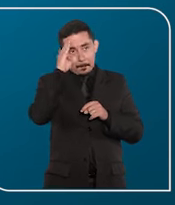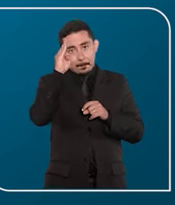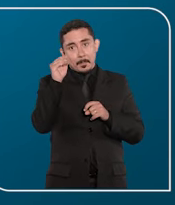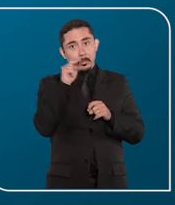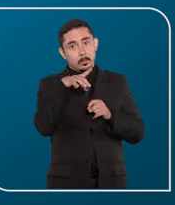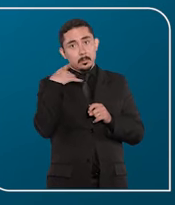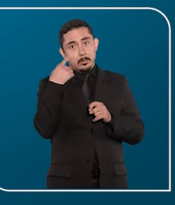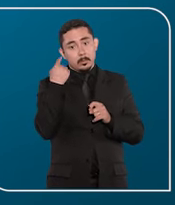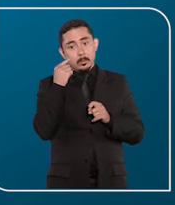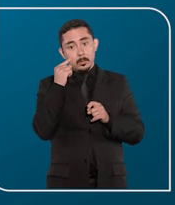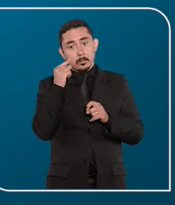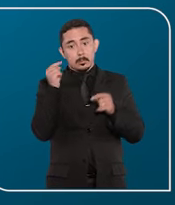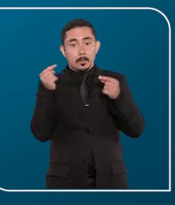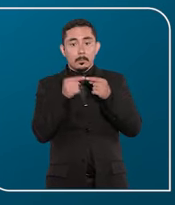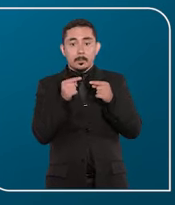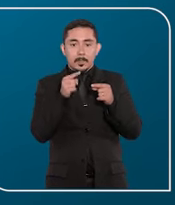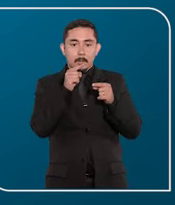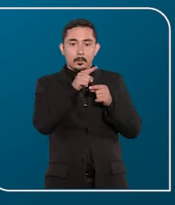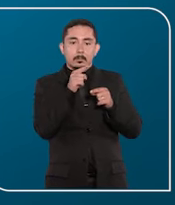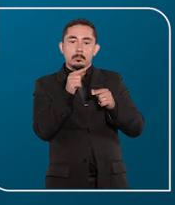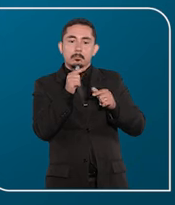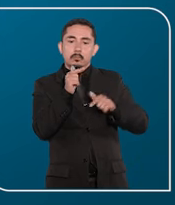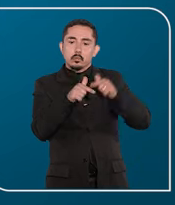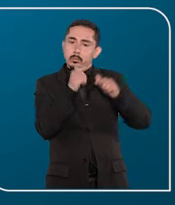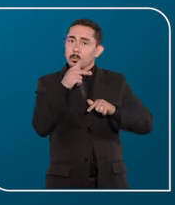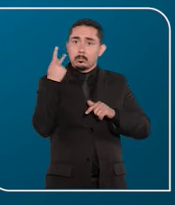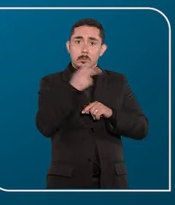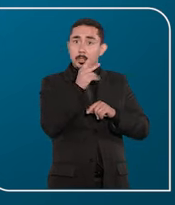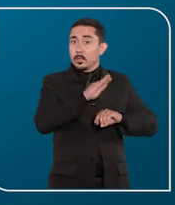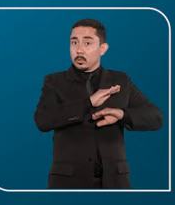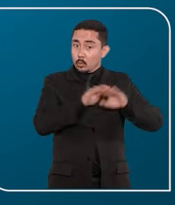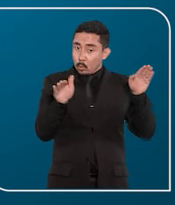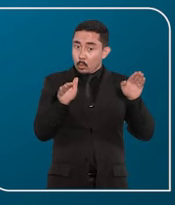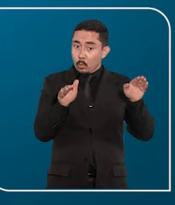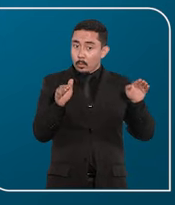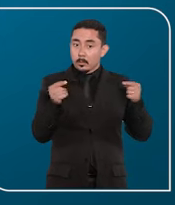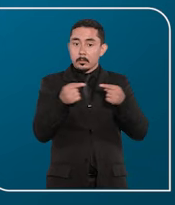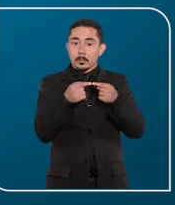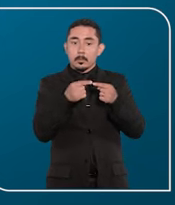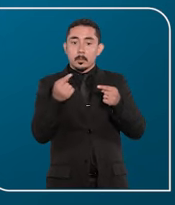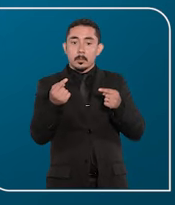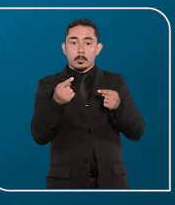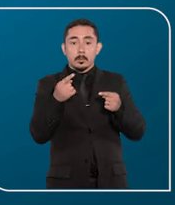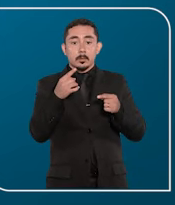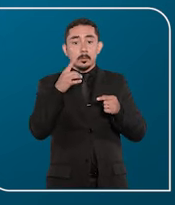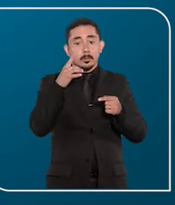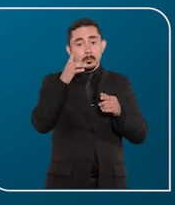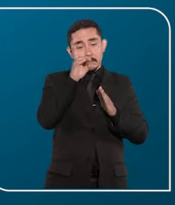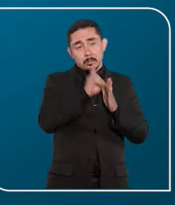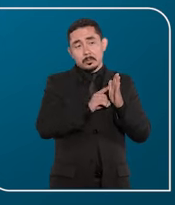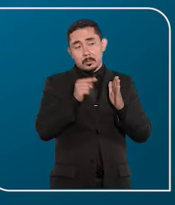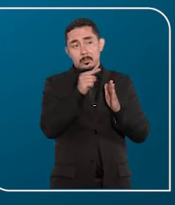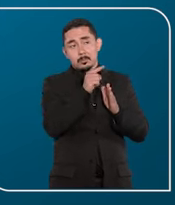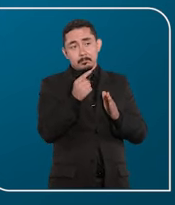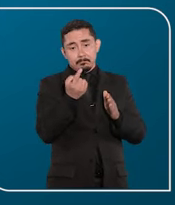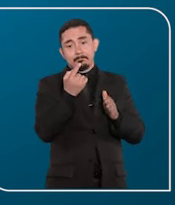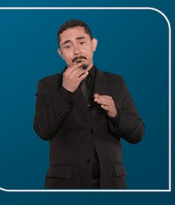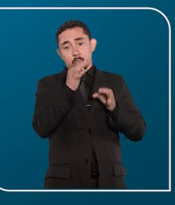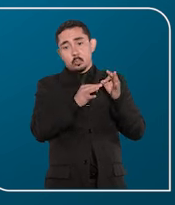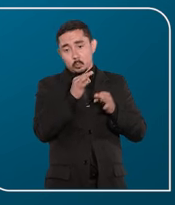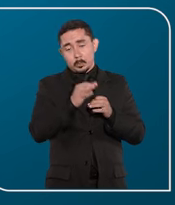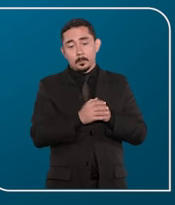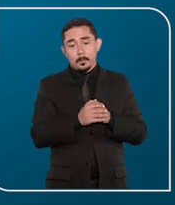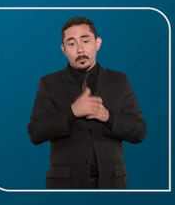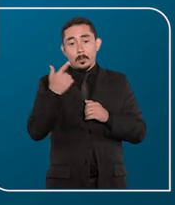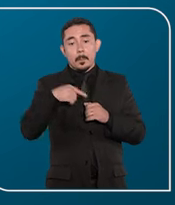é ter essa atividade que é dele, que é privativa, que é o direito de postular em juízo. Só que não é apenas essa. Ele também